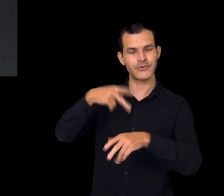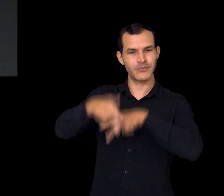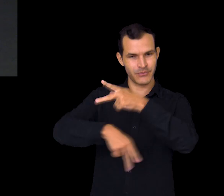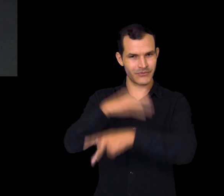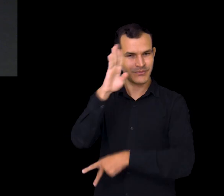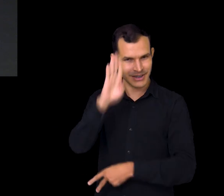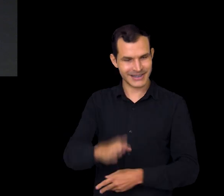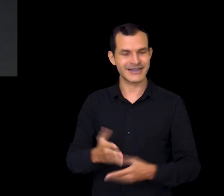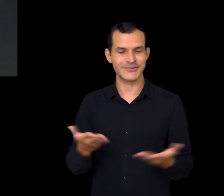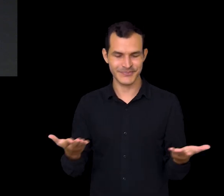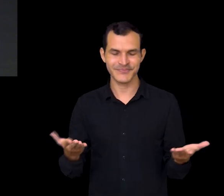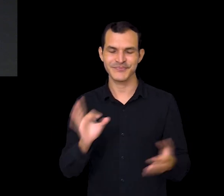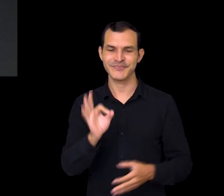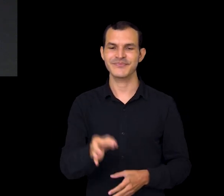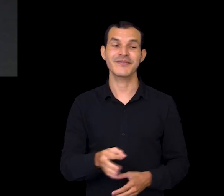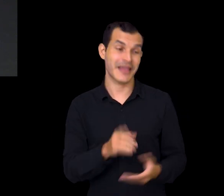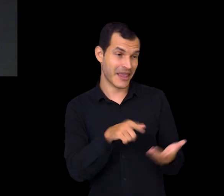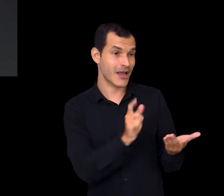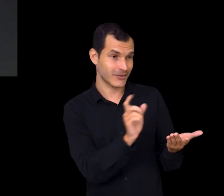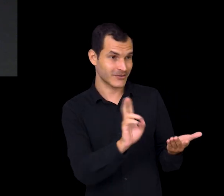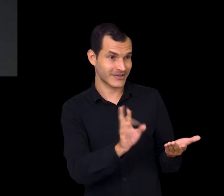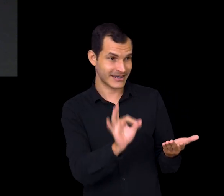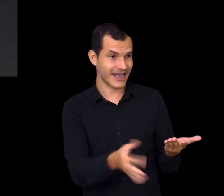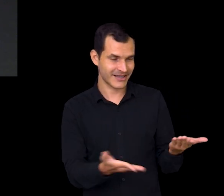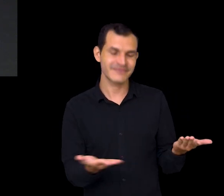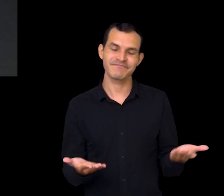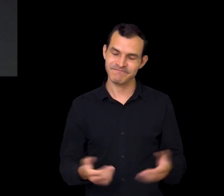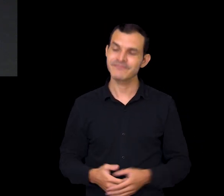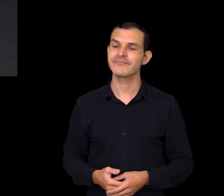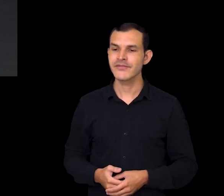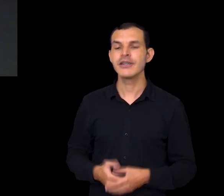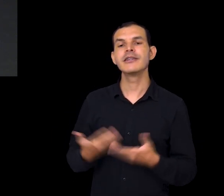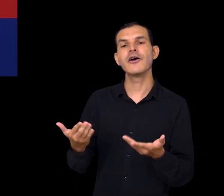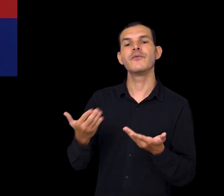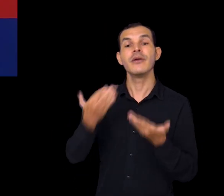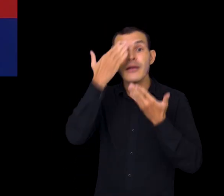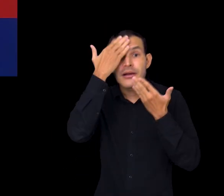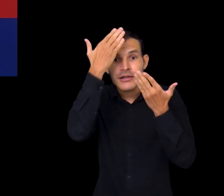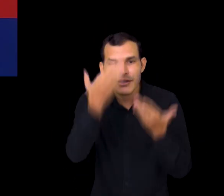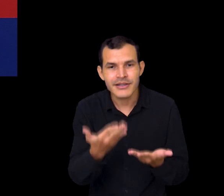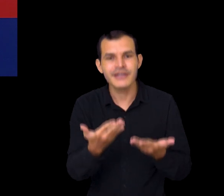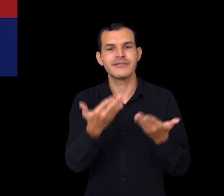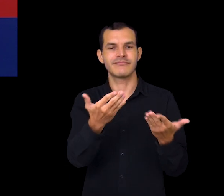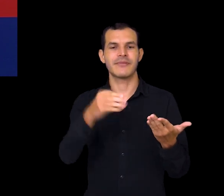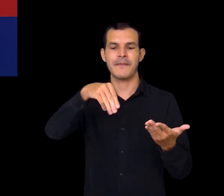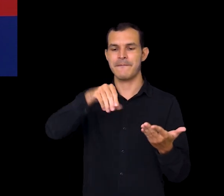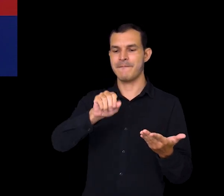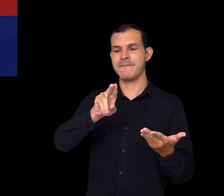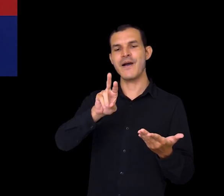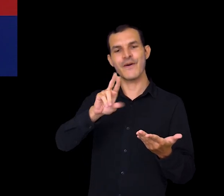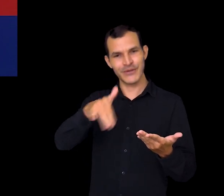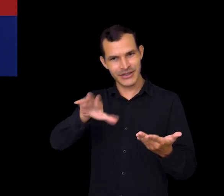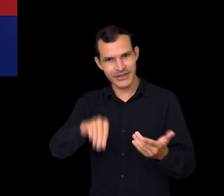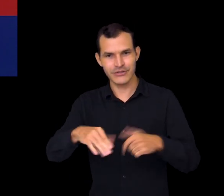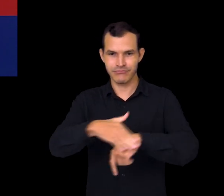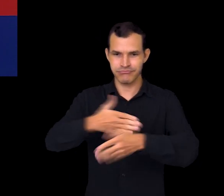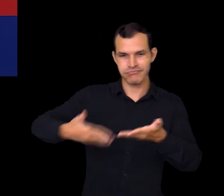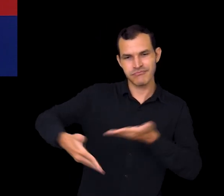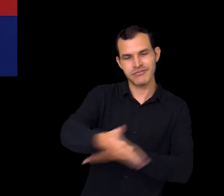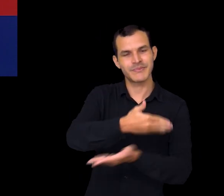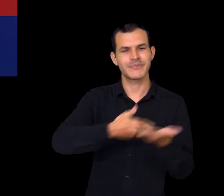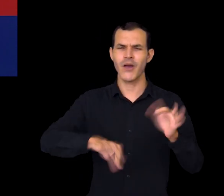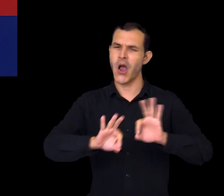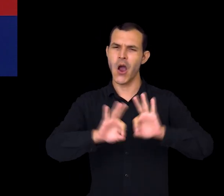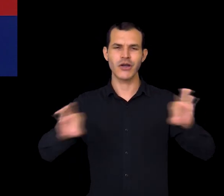exatamente. Maurício, eu só quero agradecer a sua participação aqui com a gente. A conversa está ótima, mas o tempo nos leva ao fim